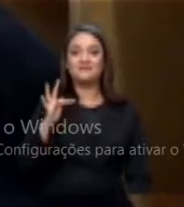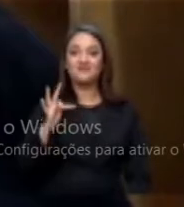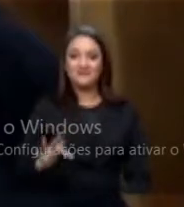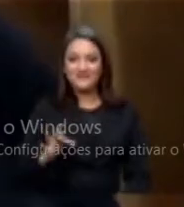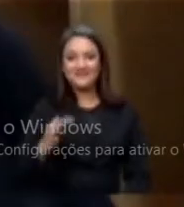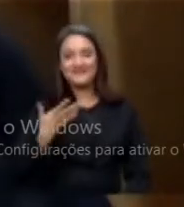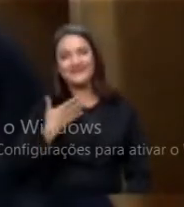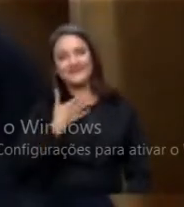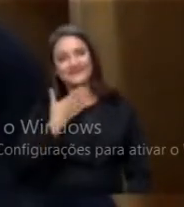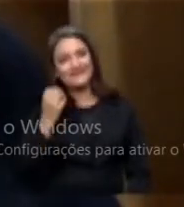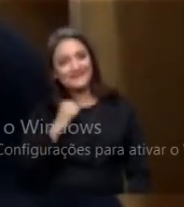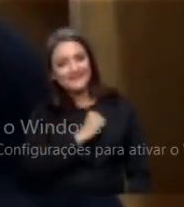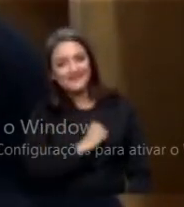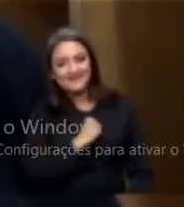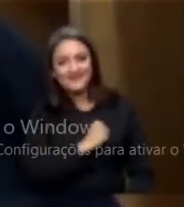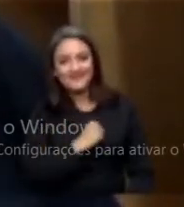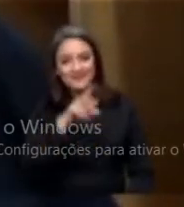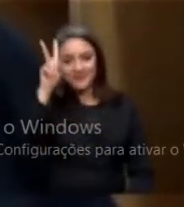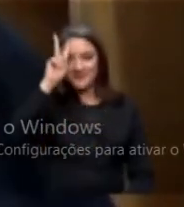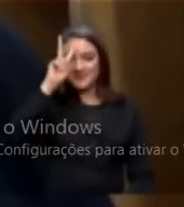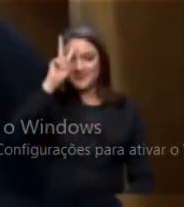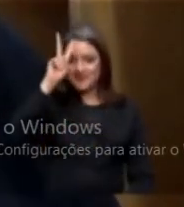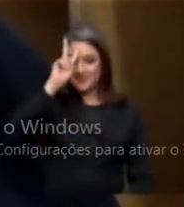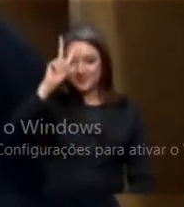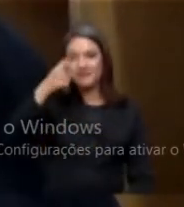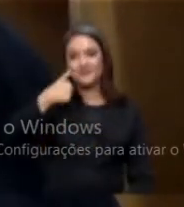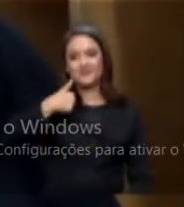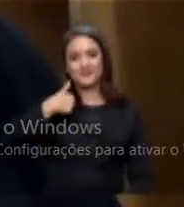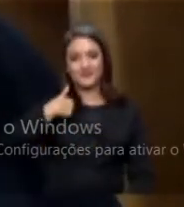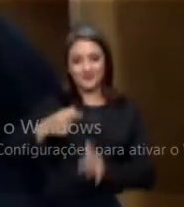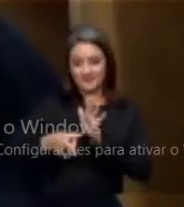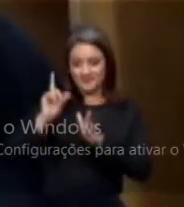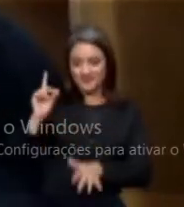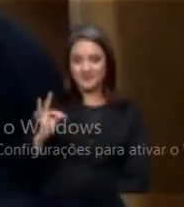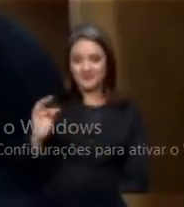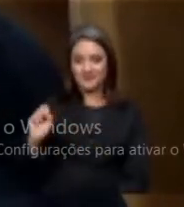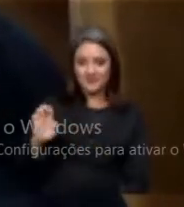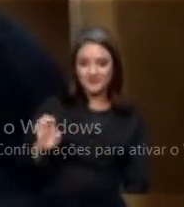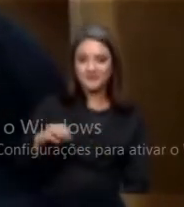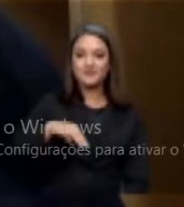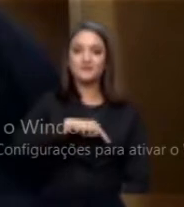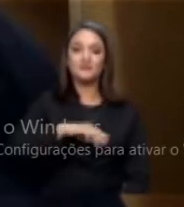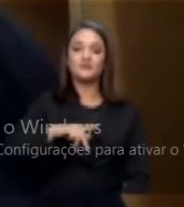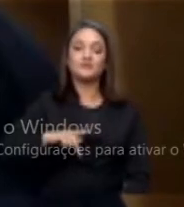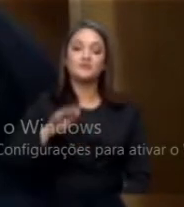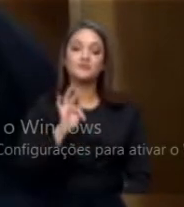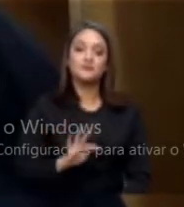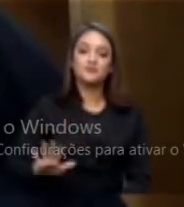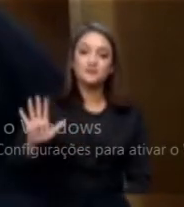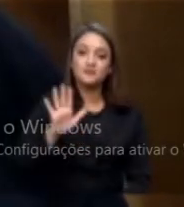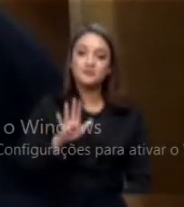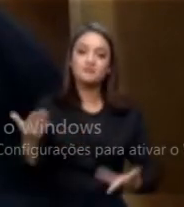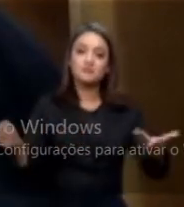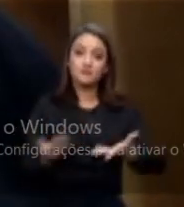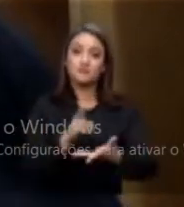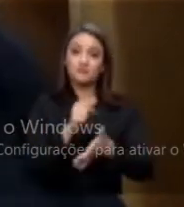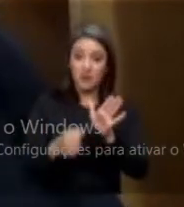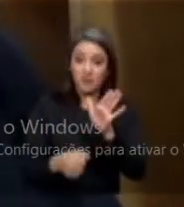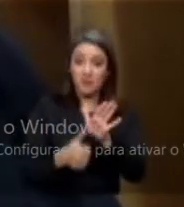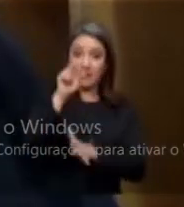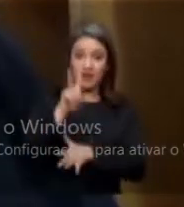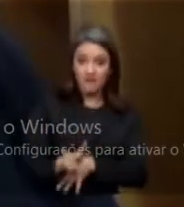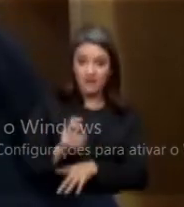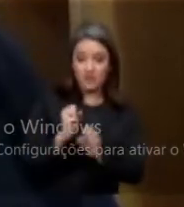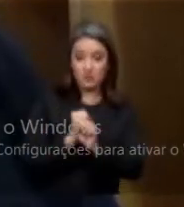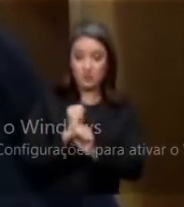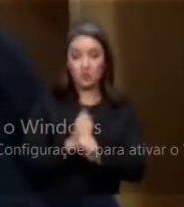saudosas recordações do tempo de TSE. O Ministério Público Federal não pode usar da palavra pela vez primeira